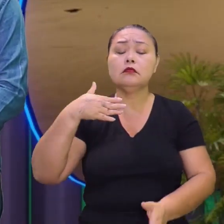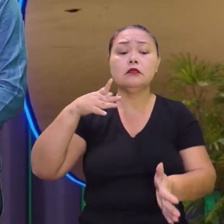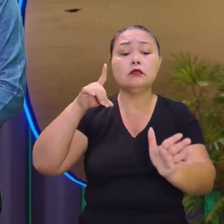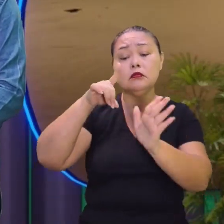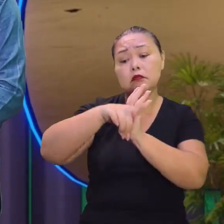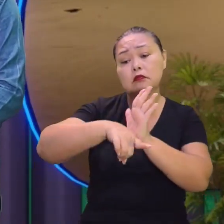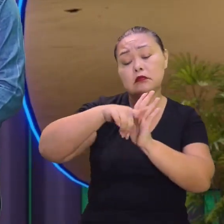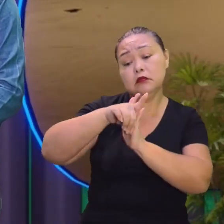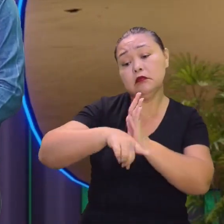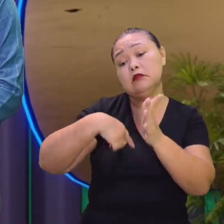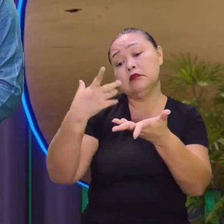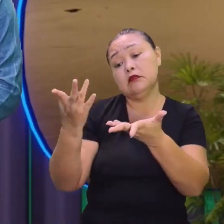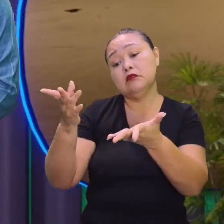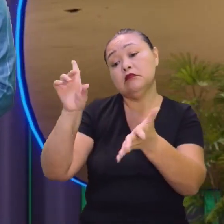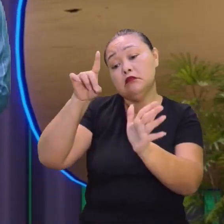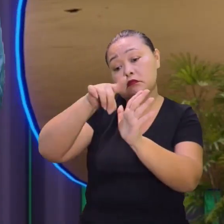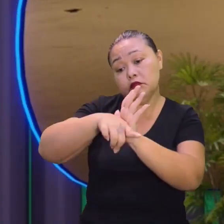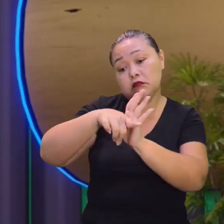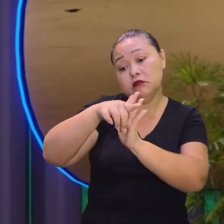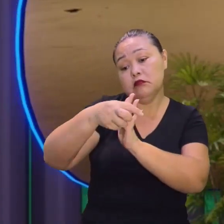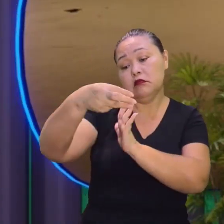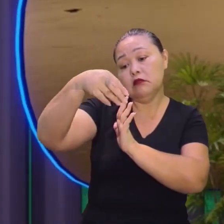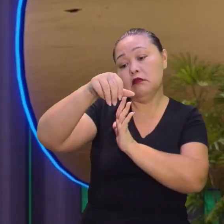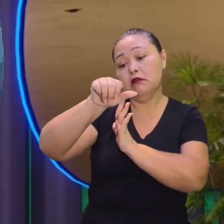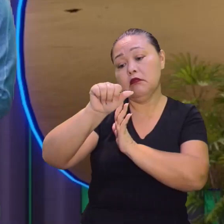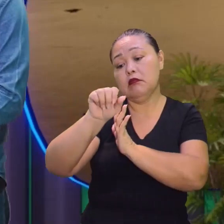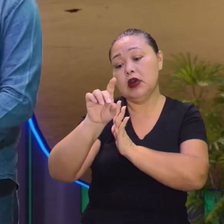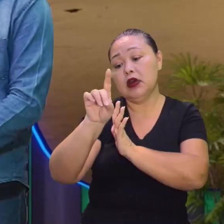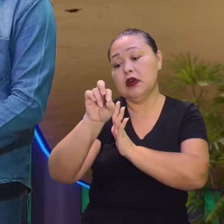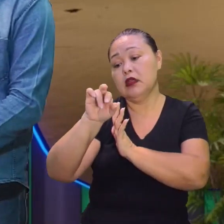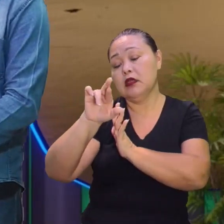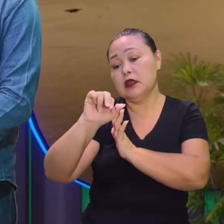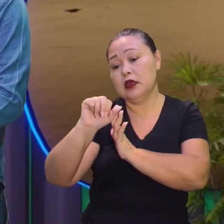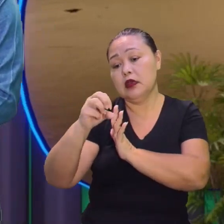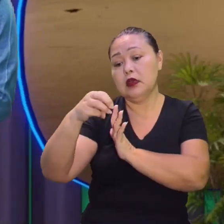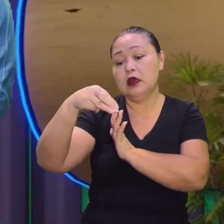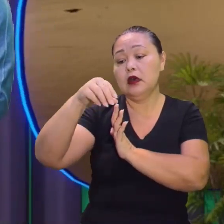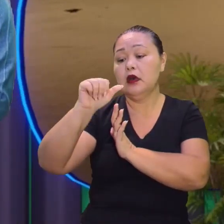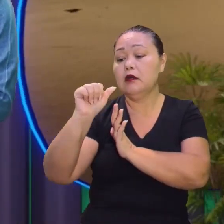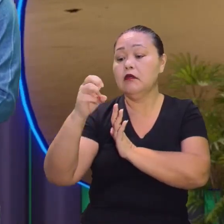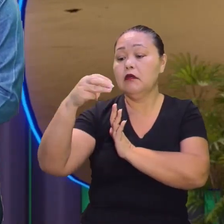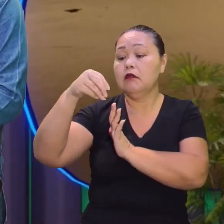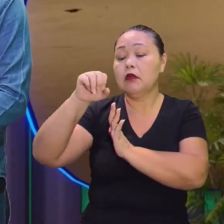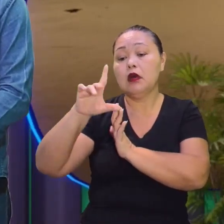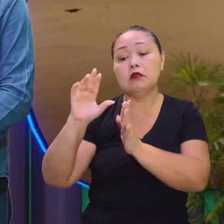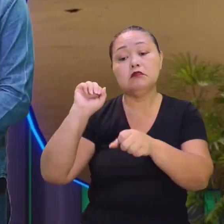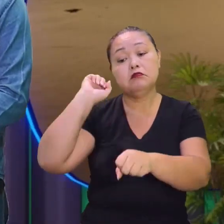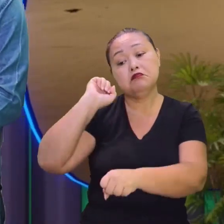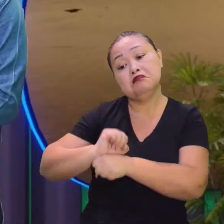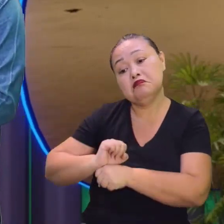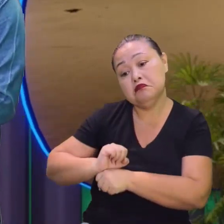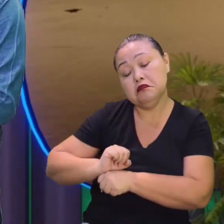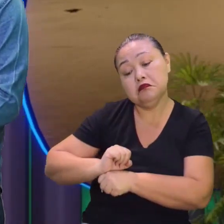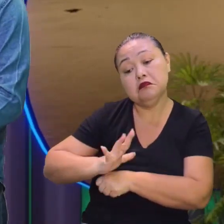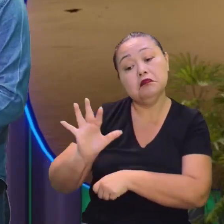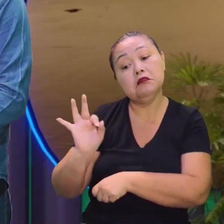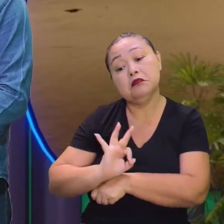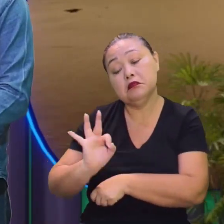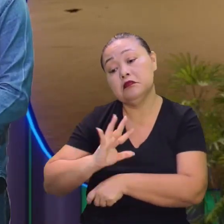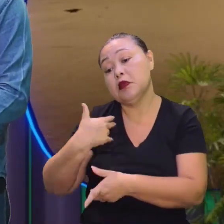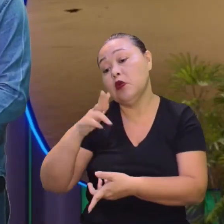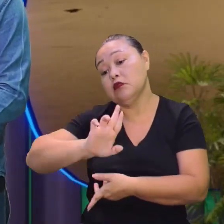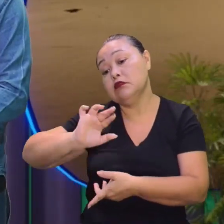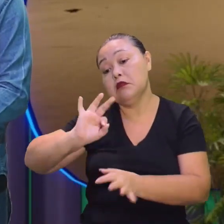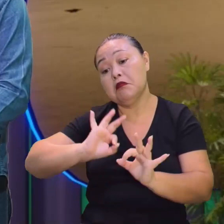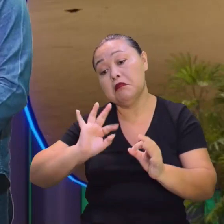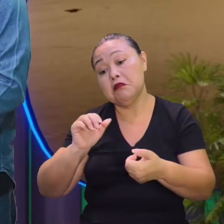ferrovia. Nossa estrada de ferro Madeira-Mamoré, ela foi desativada e nem para turismo hoje ela tem